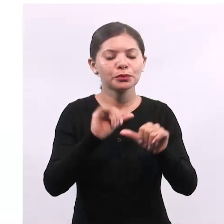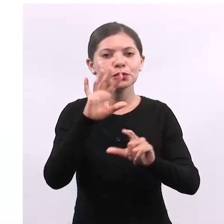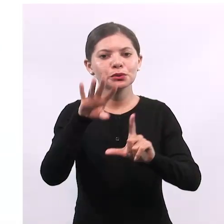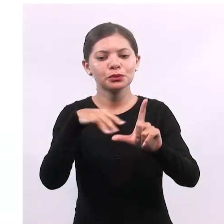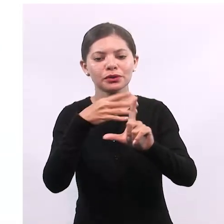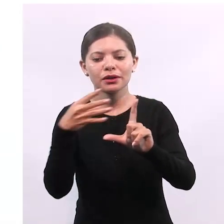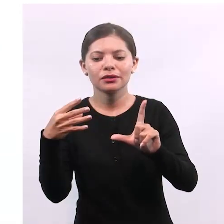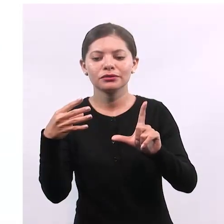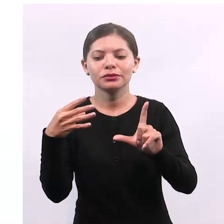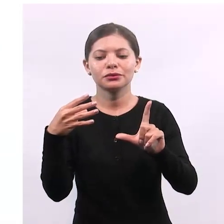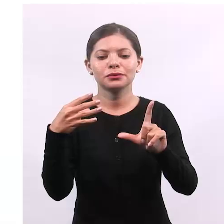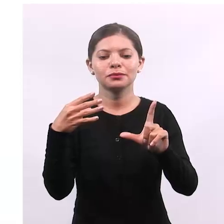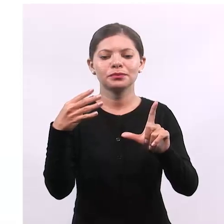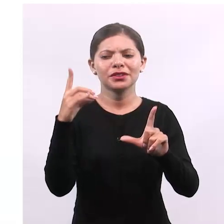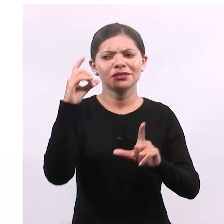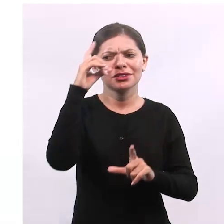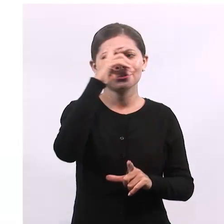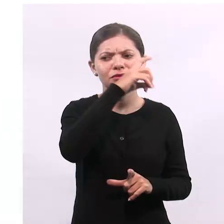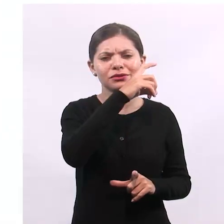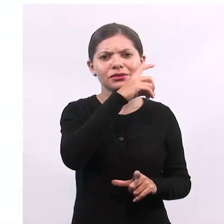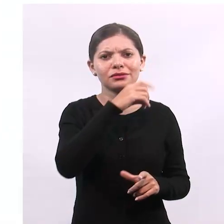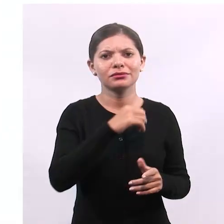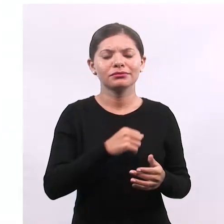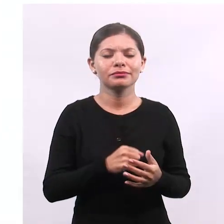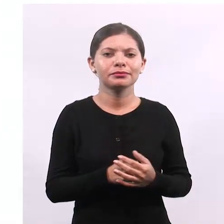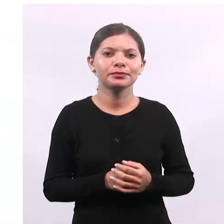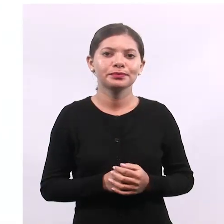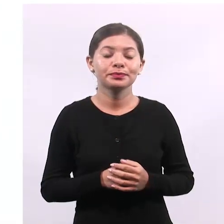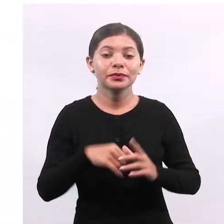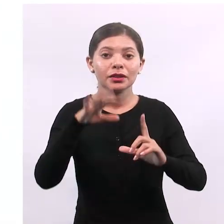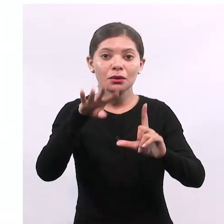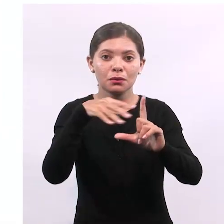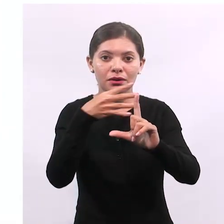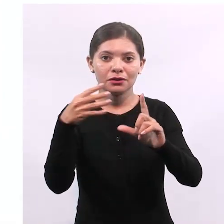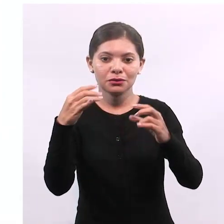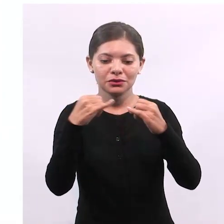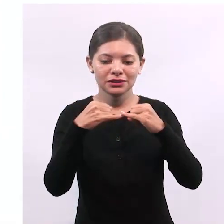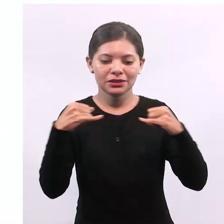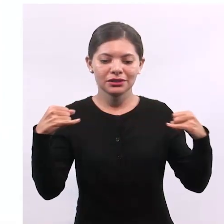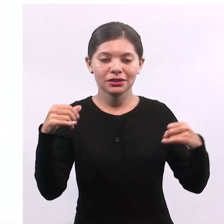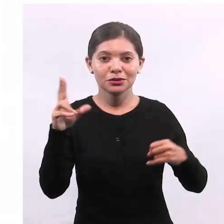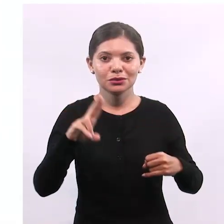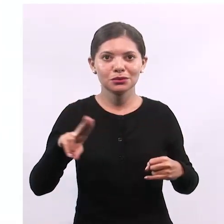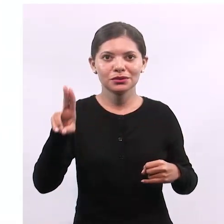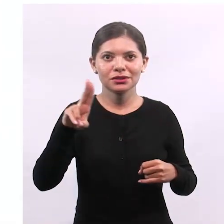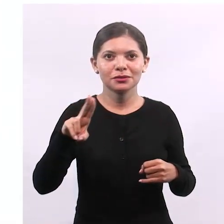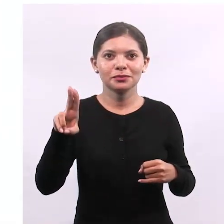diferente mas que não faz sentido tem um gráfico de linhas a gente usa para séries temporais